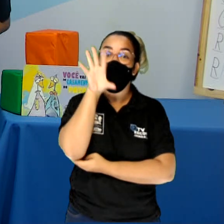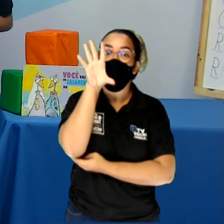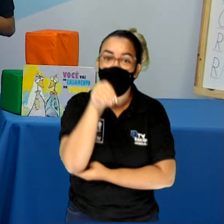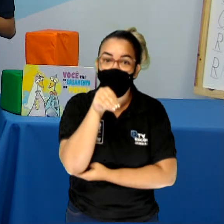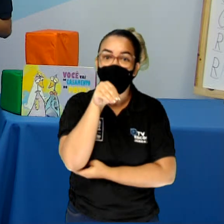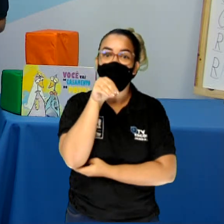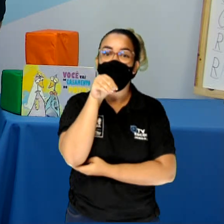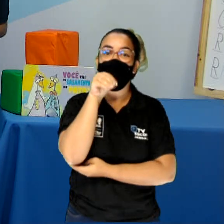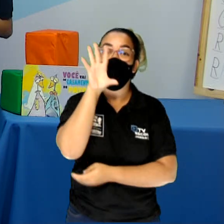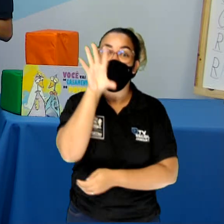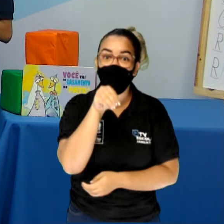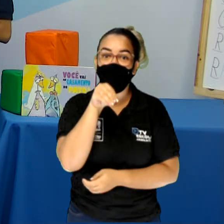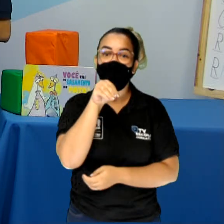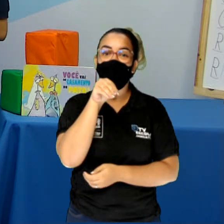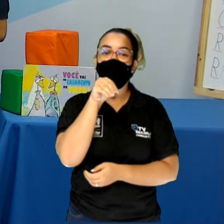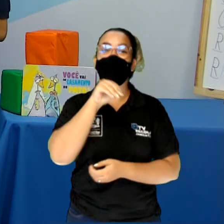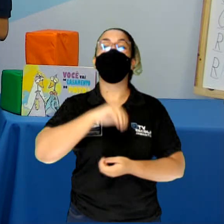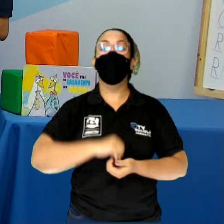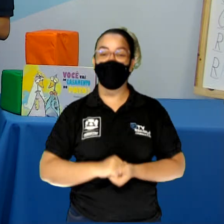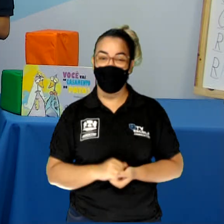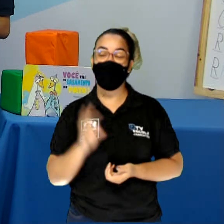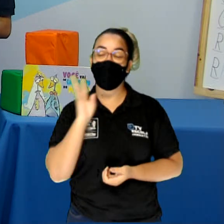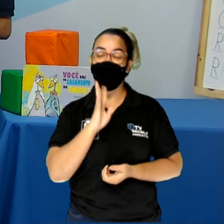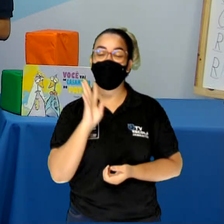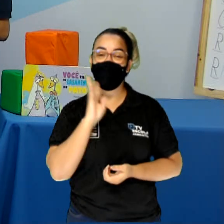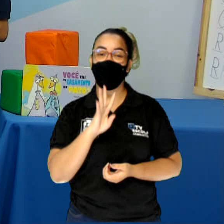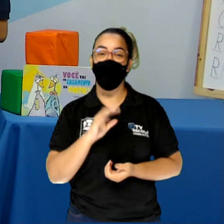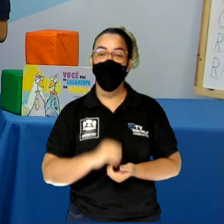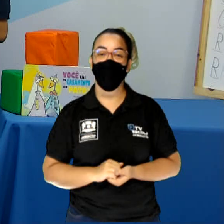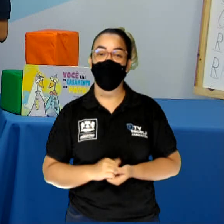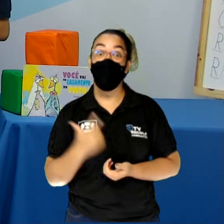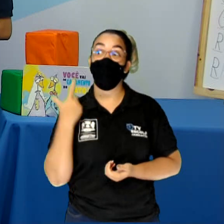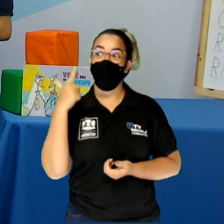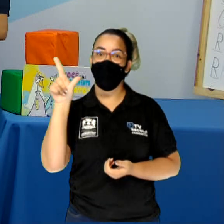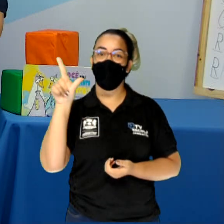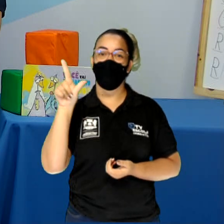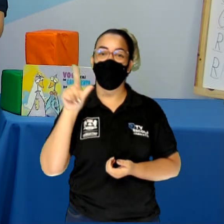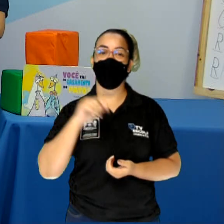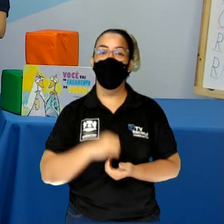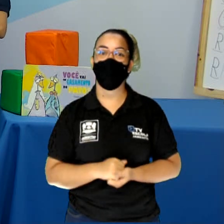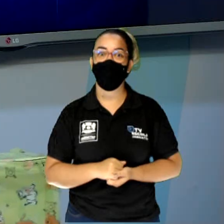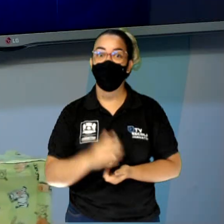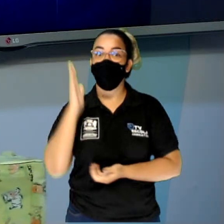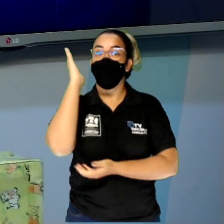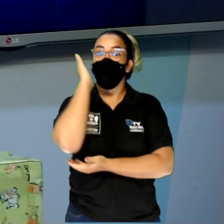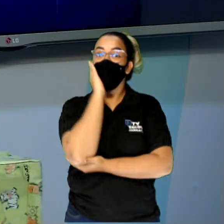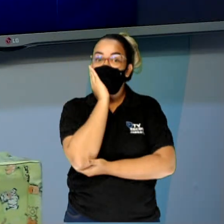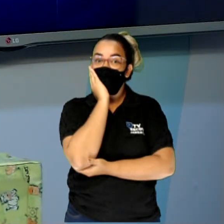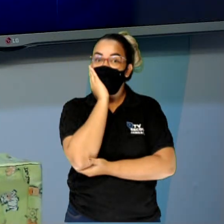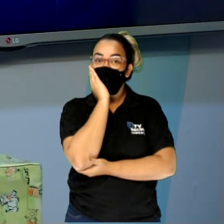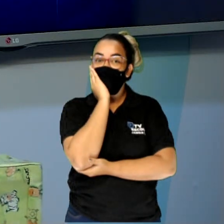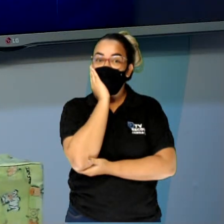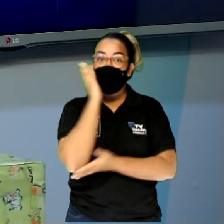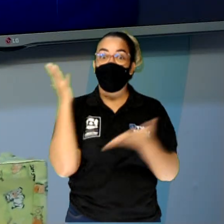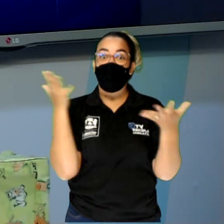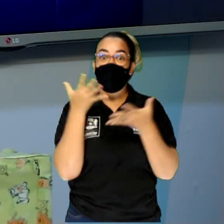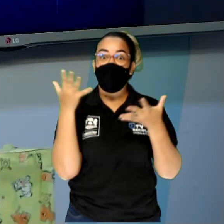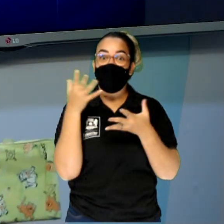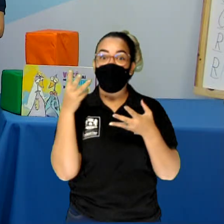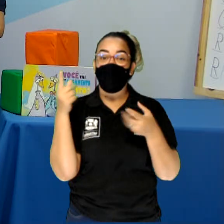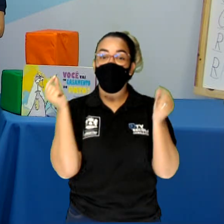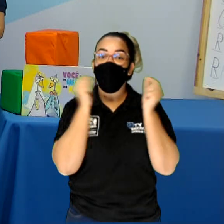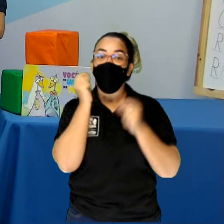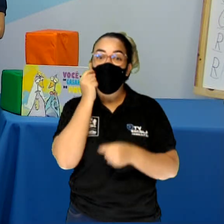quá, quá. Ah, legal. E esse? Ai, meu Deus. Agora é a